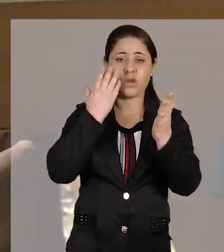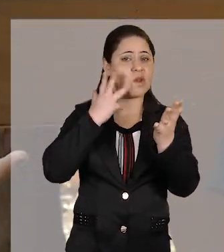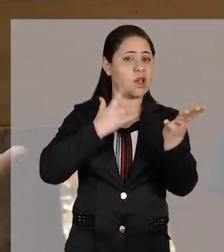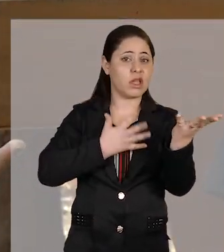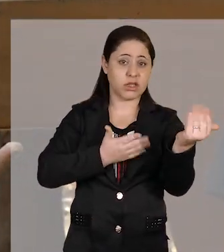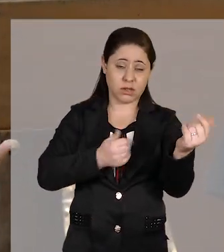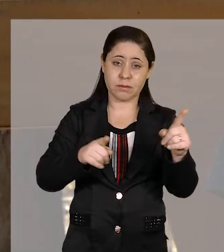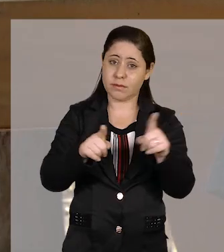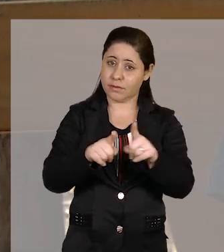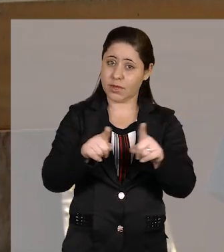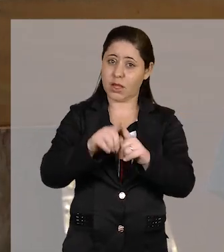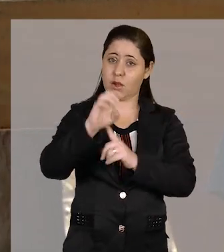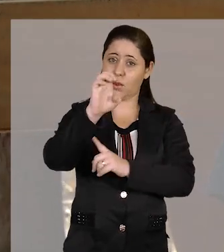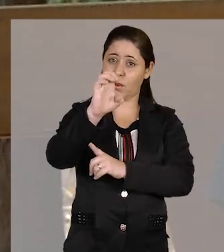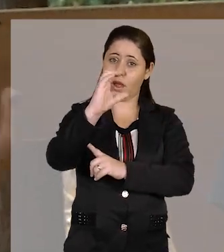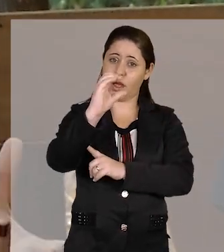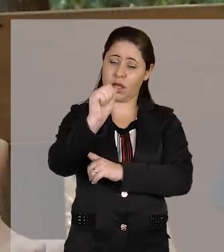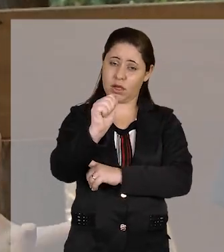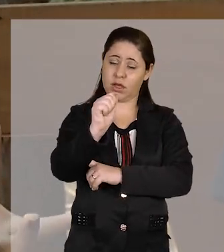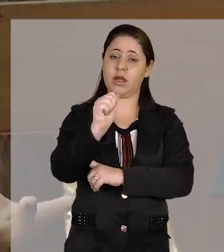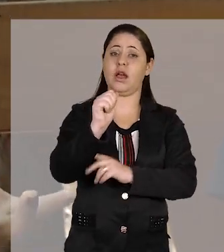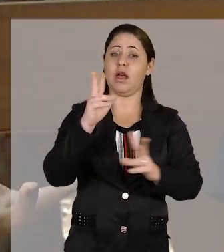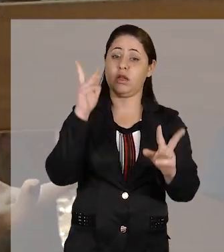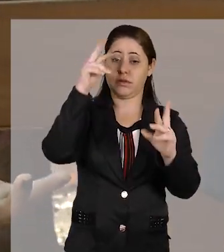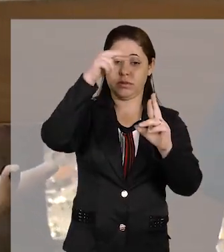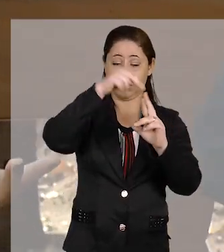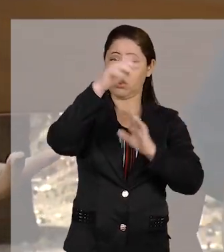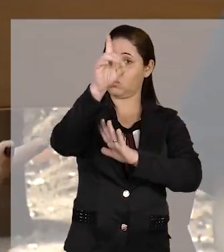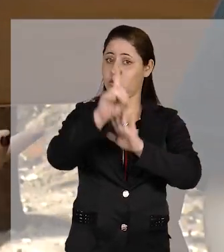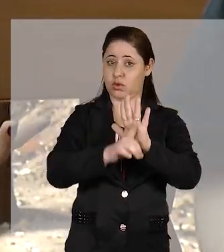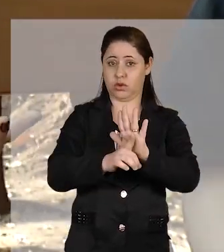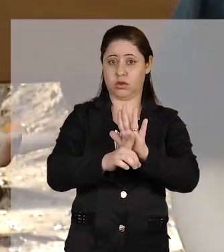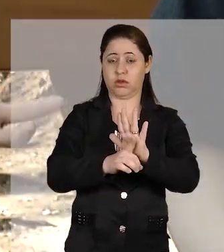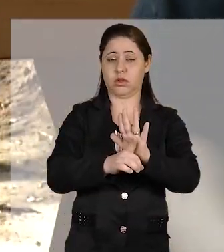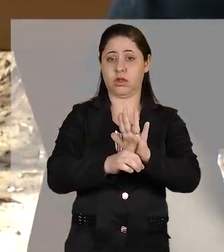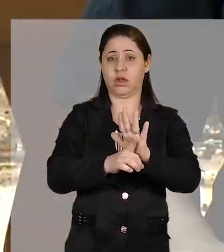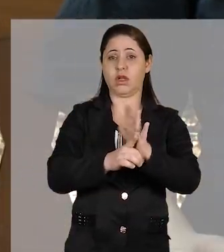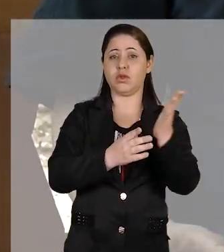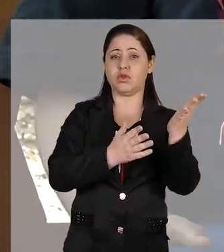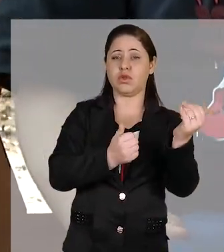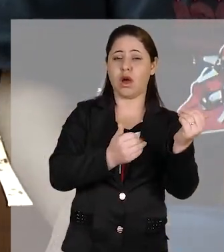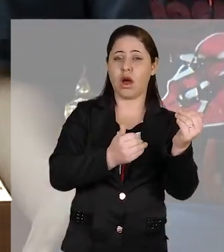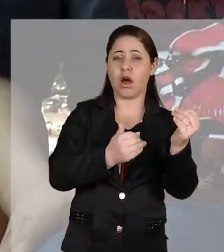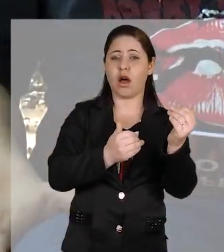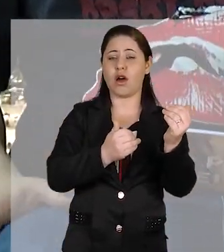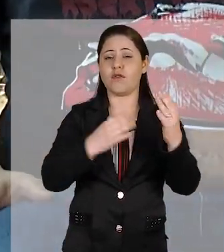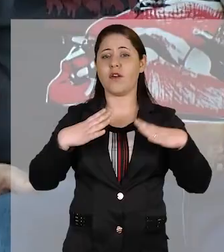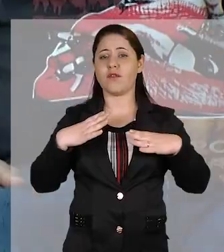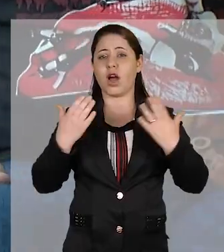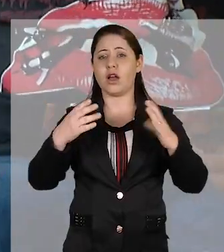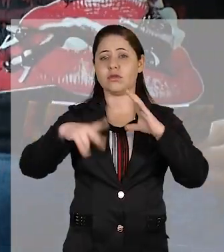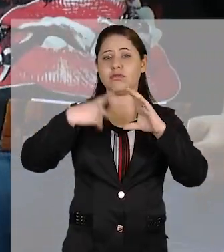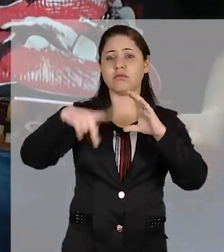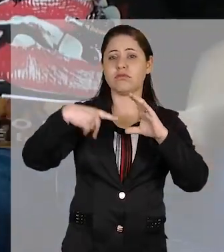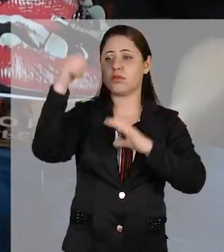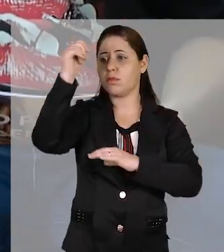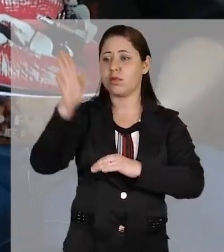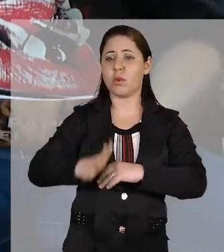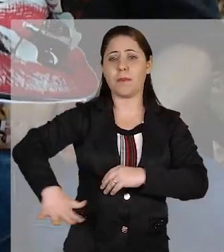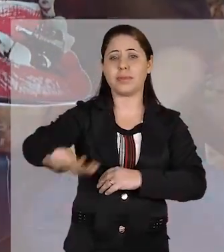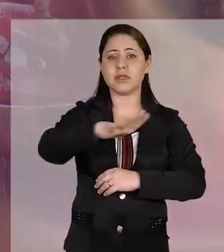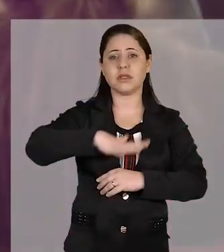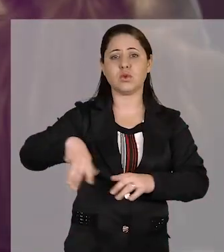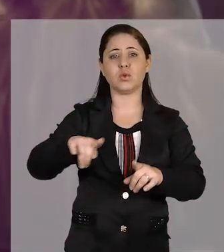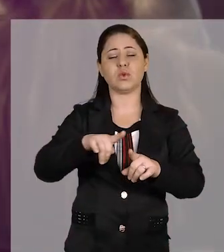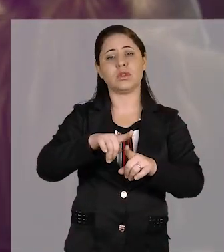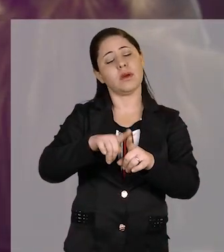Adolescente. É uma pessoa que representa o direito dos adolescentes hoje em eventos da Câmara dos Deputados, eventos do Brasil